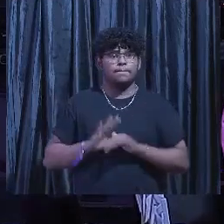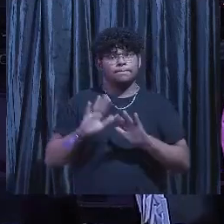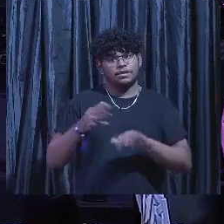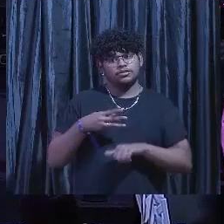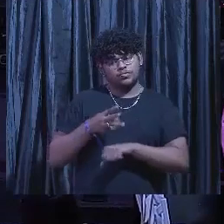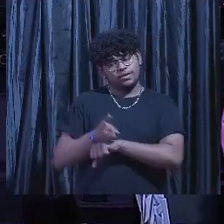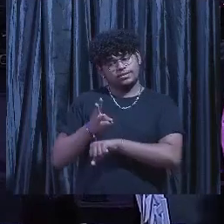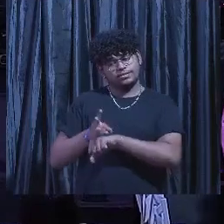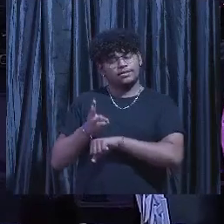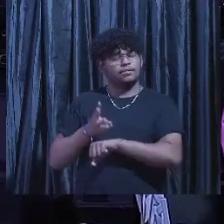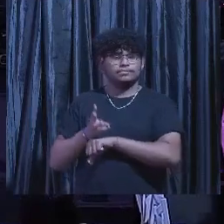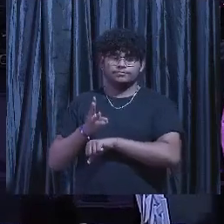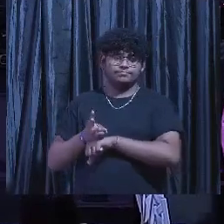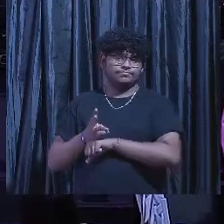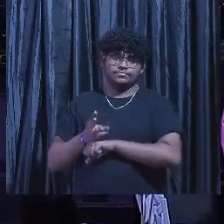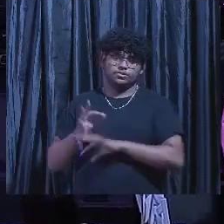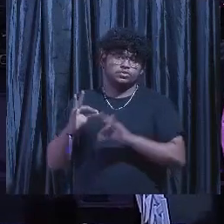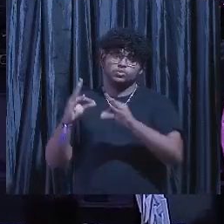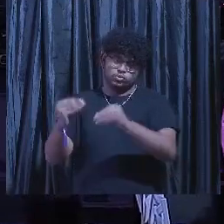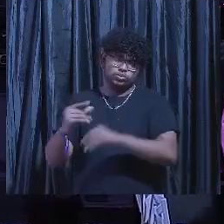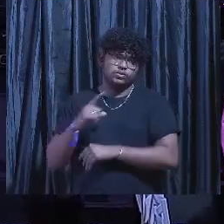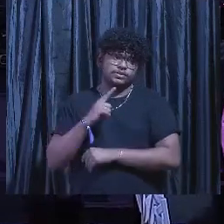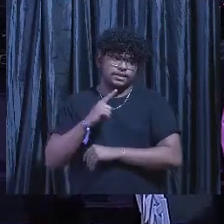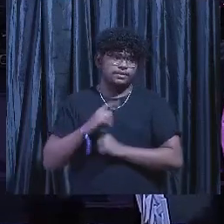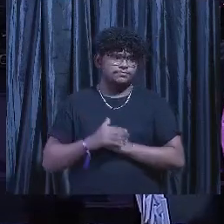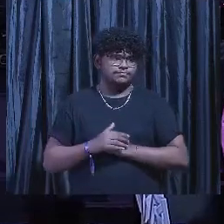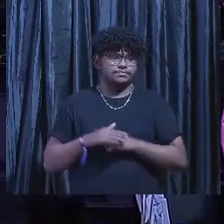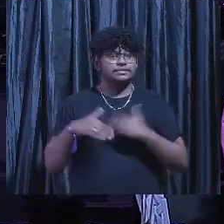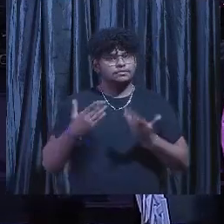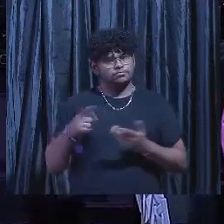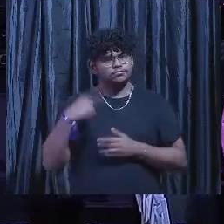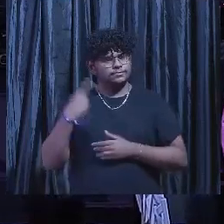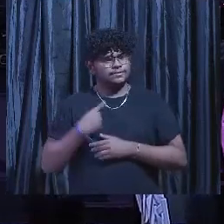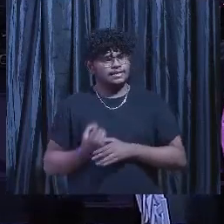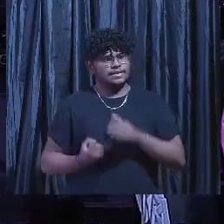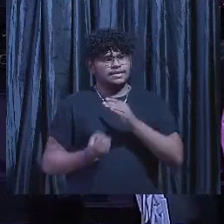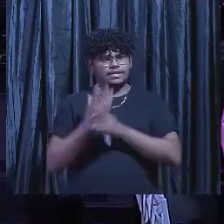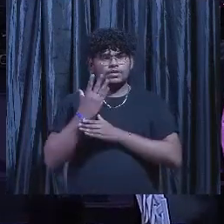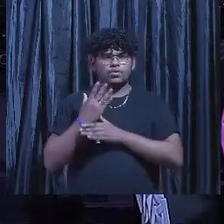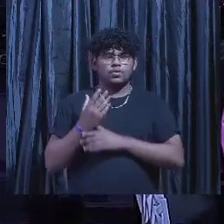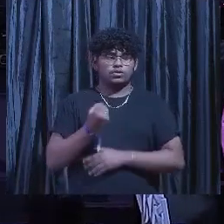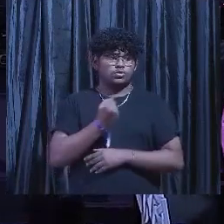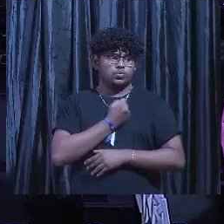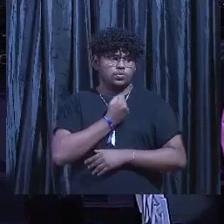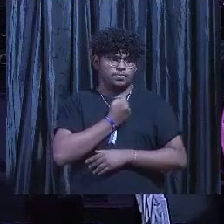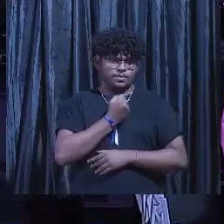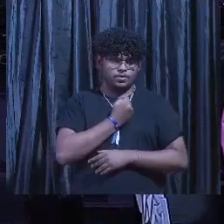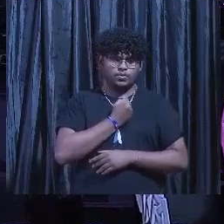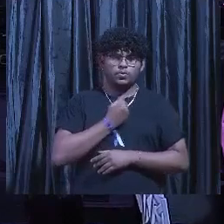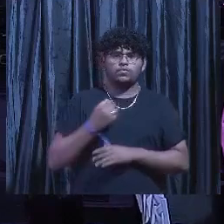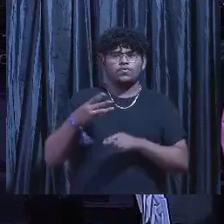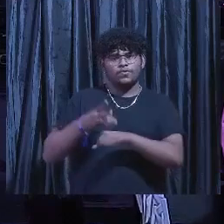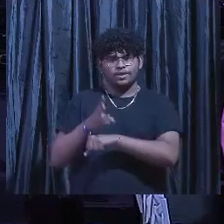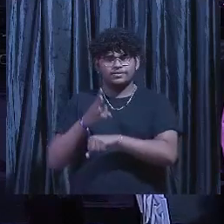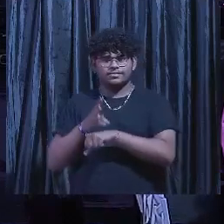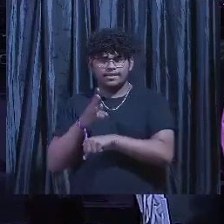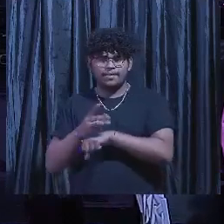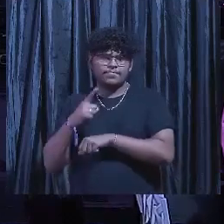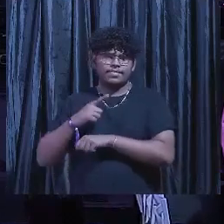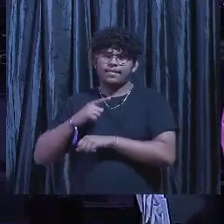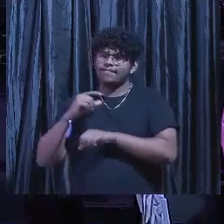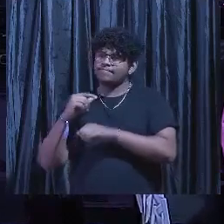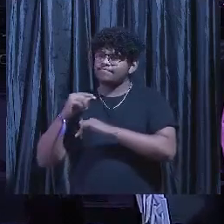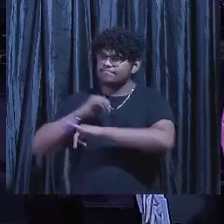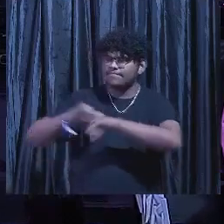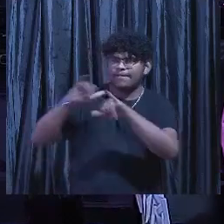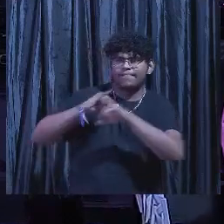todo mundo. Então a gente decidiu criar um número de WhatsApp, espalhar para geral na favela, nas associações de morador, no